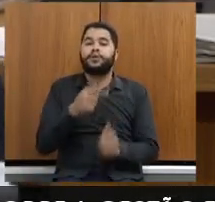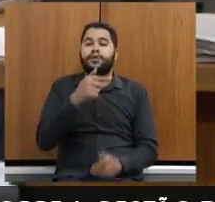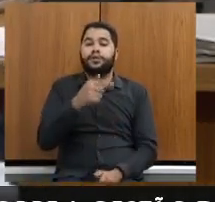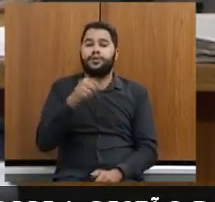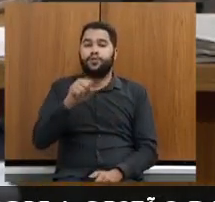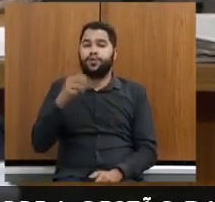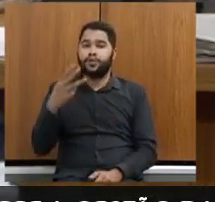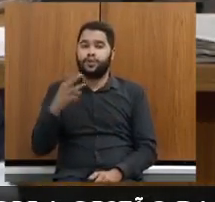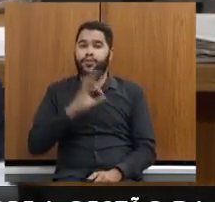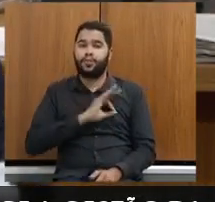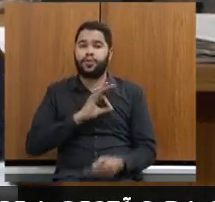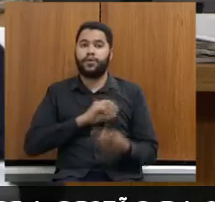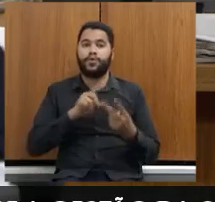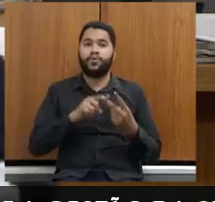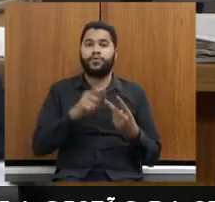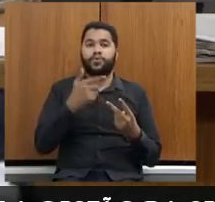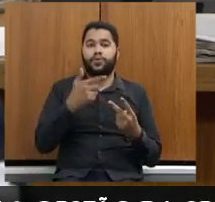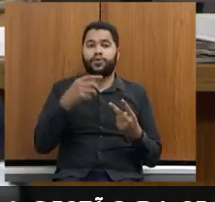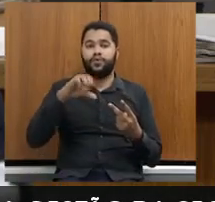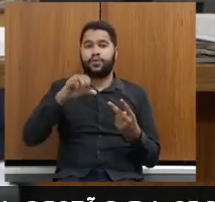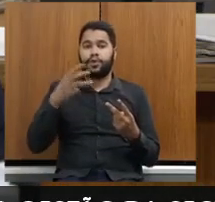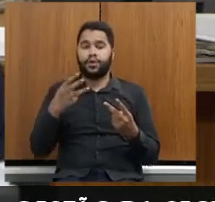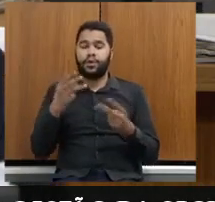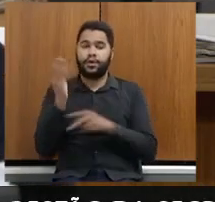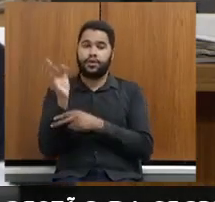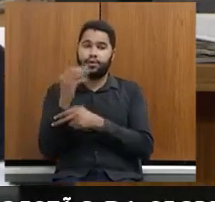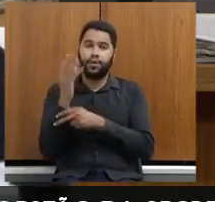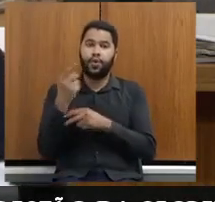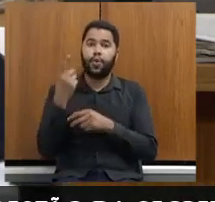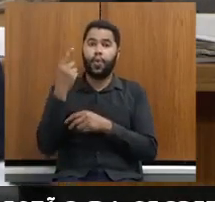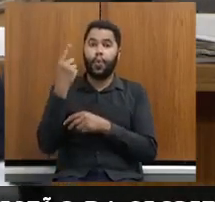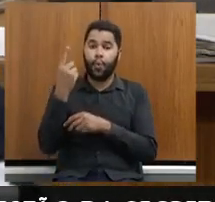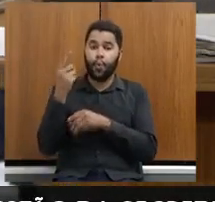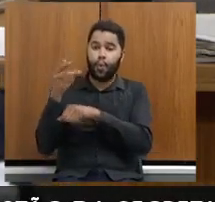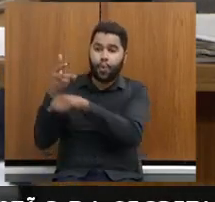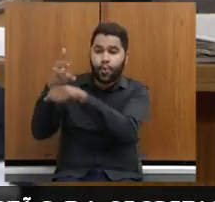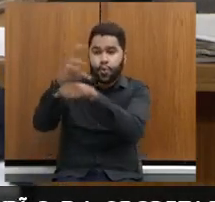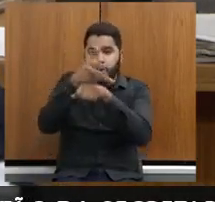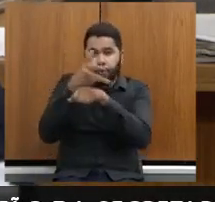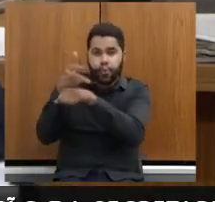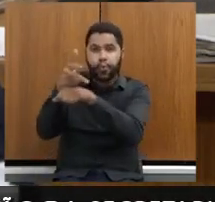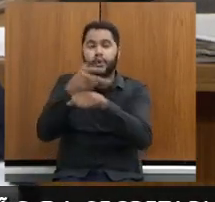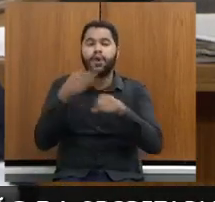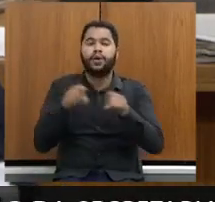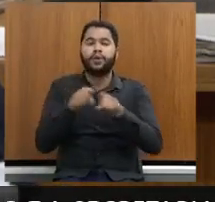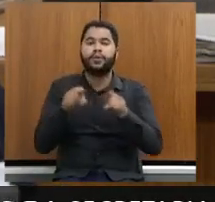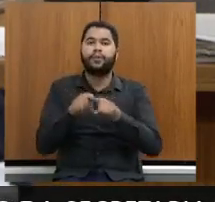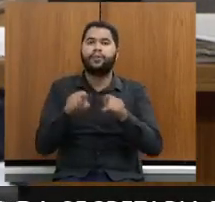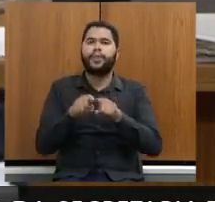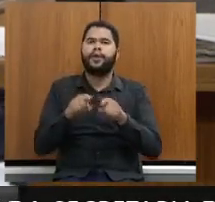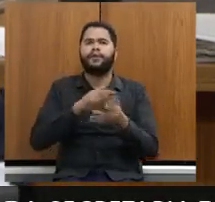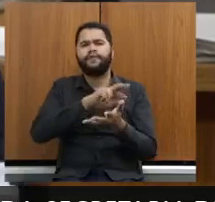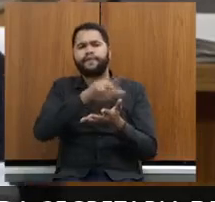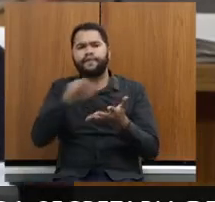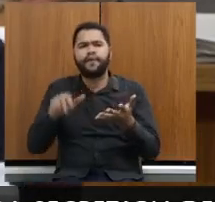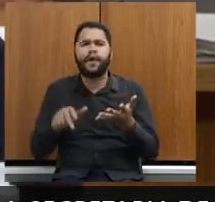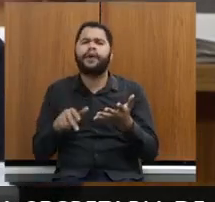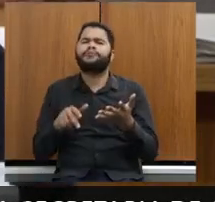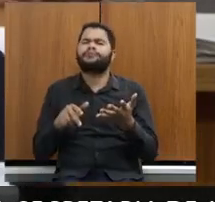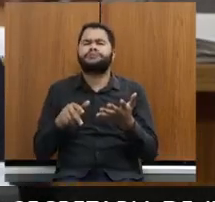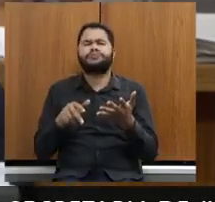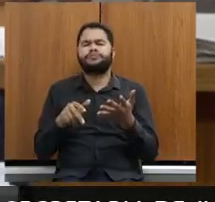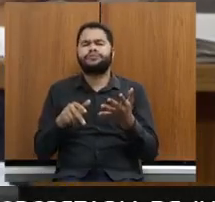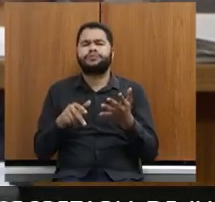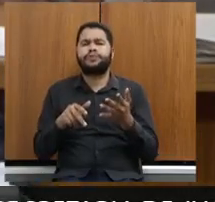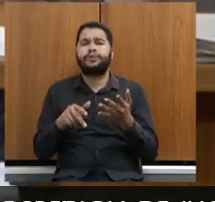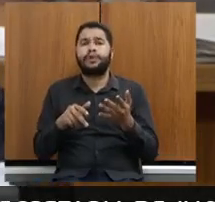policiais 290 viaturas dois helicópteros um drone 2.586 veículos foram abordados em 4 dias